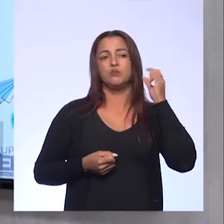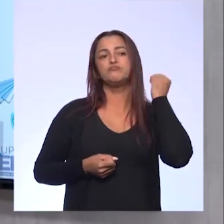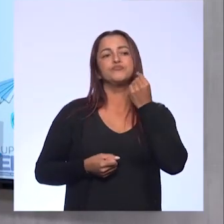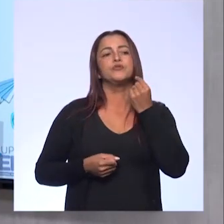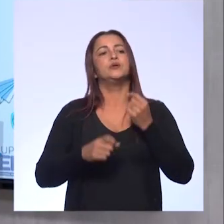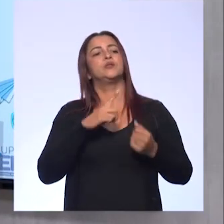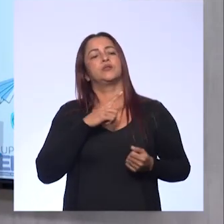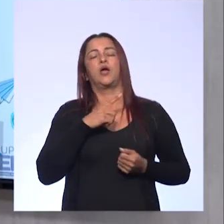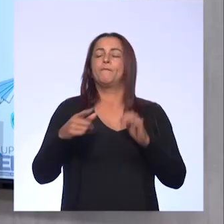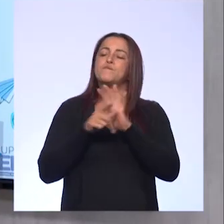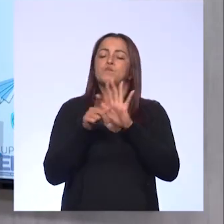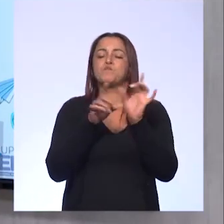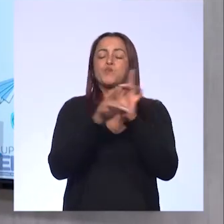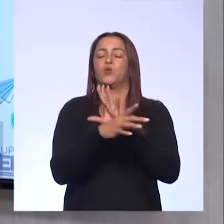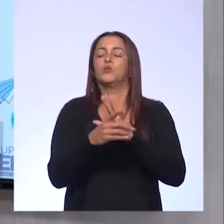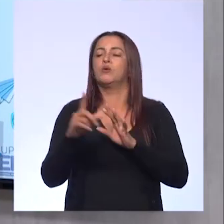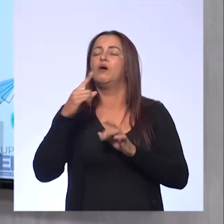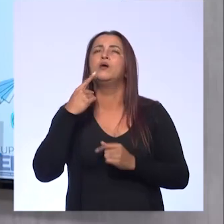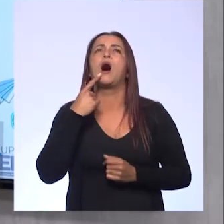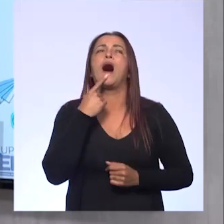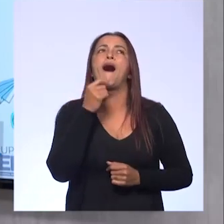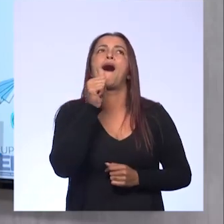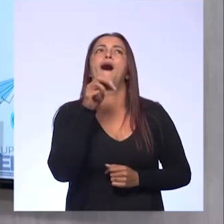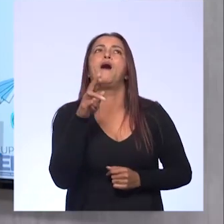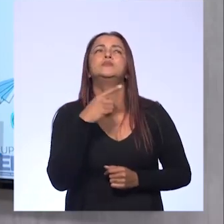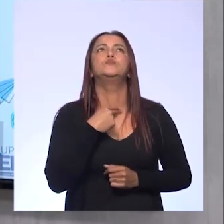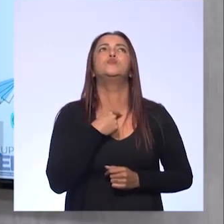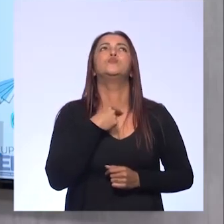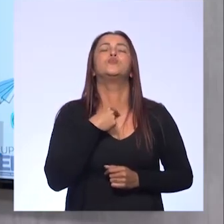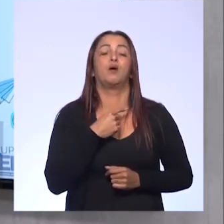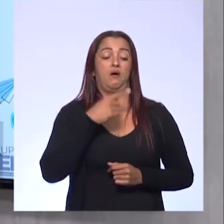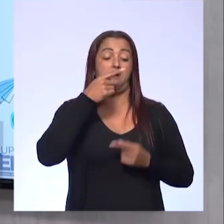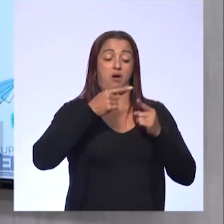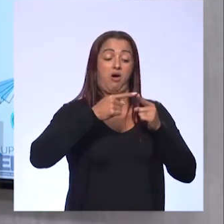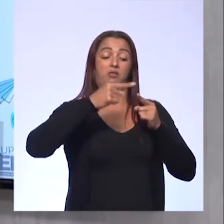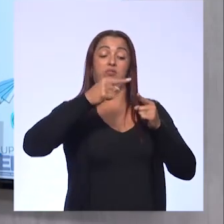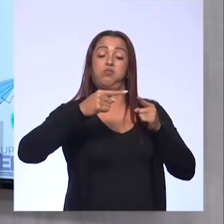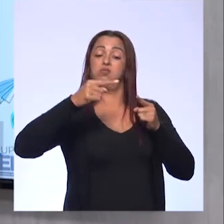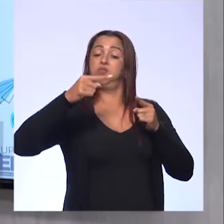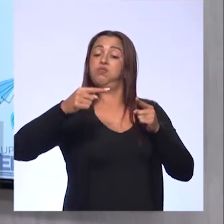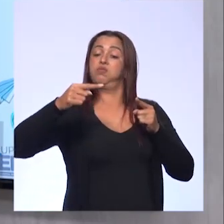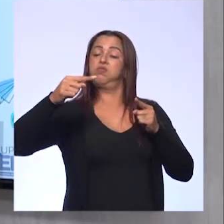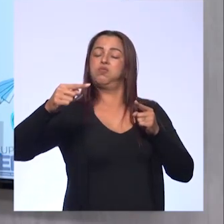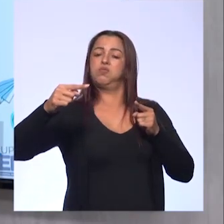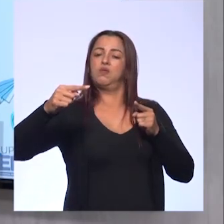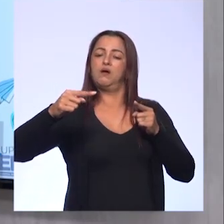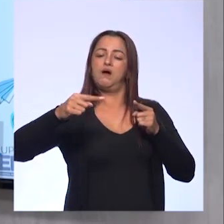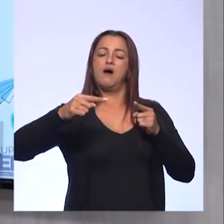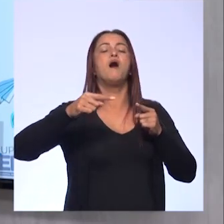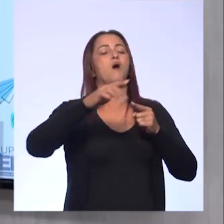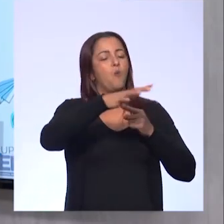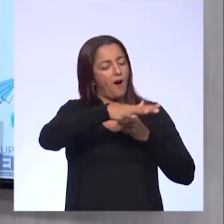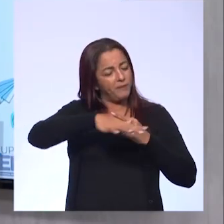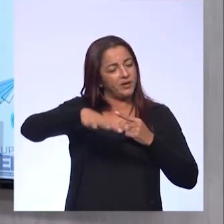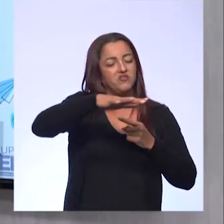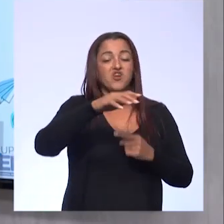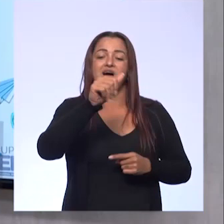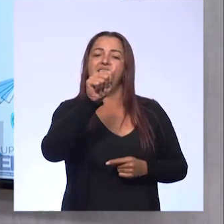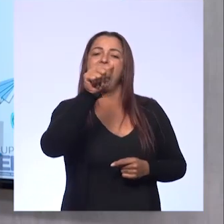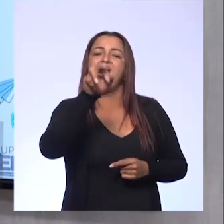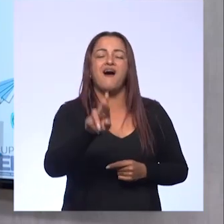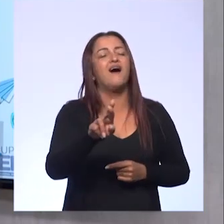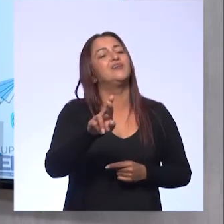aqui o por exemplo até um microfone da câmera Então os amigos São João da mecânica é propaga o próprio